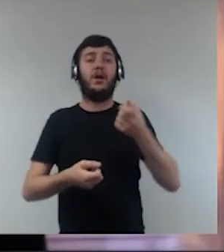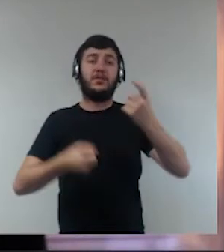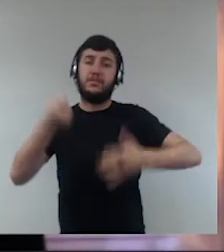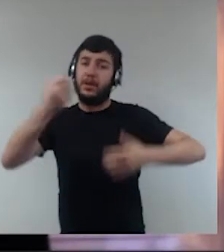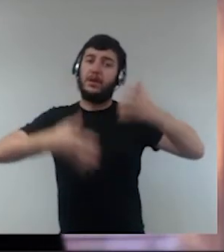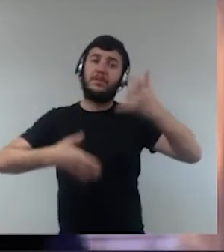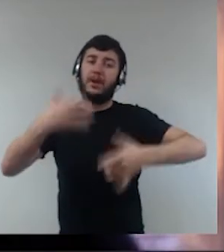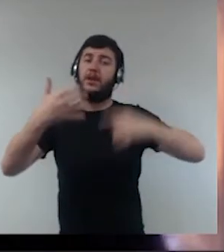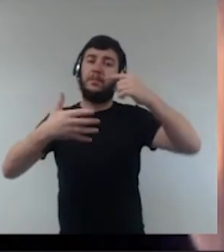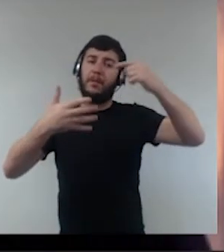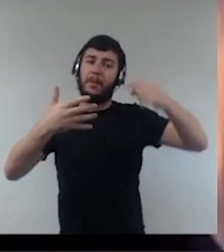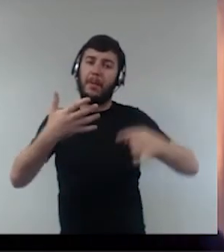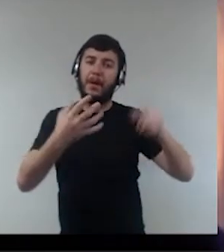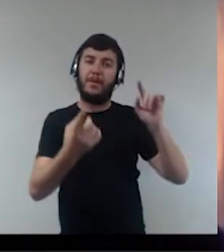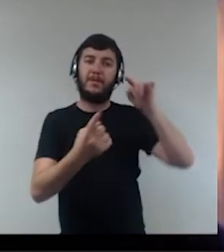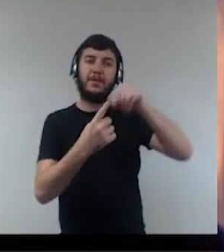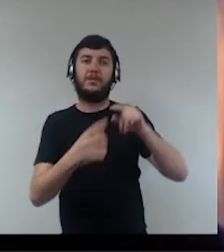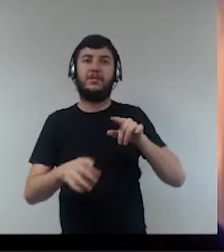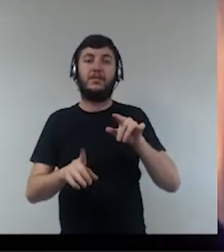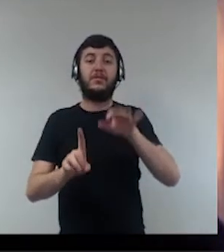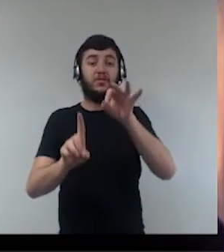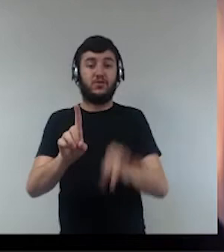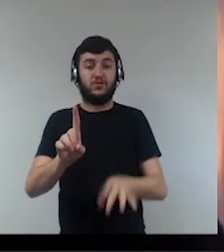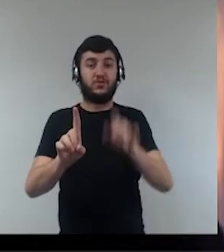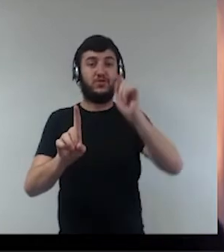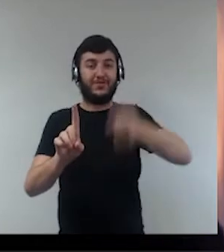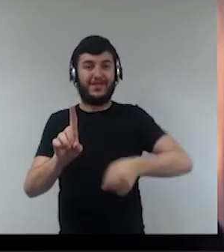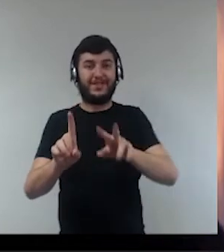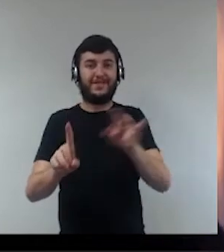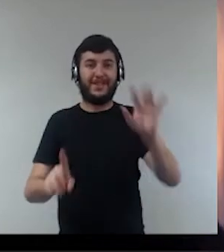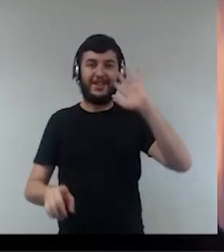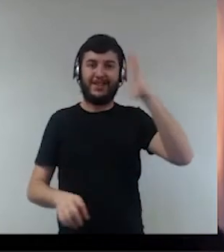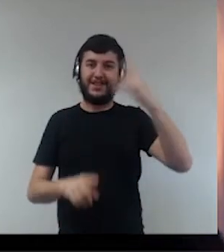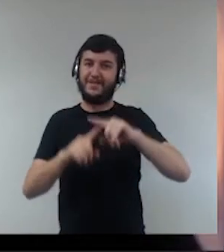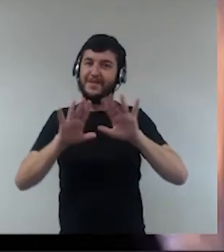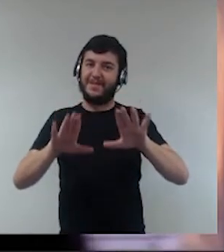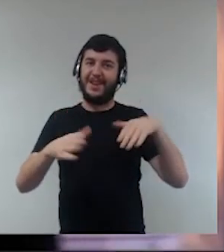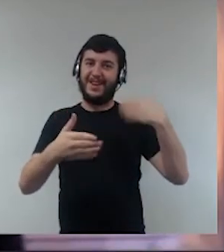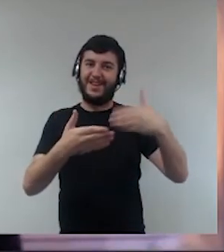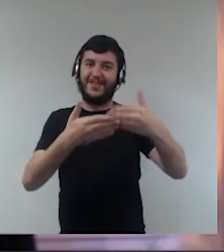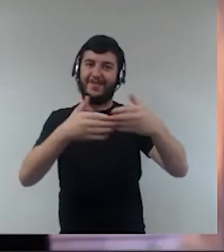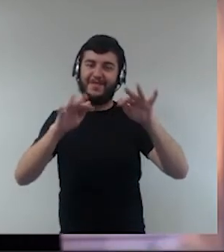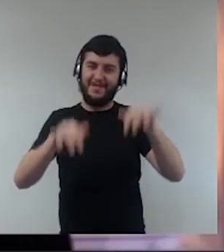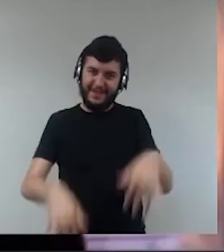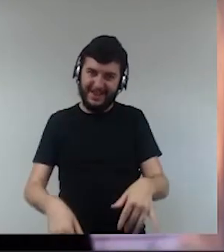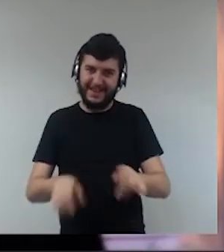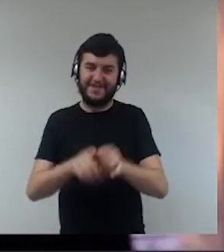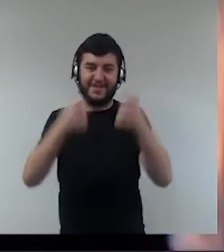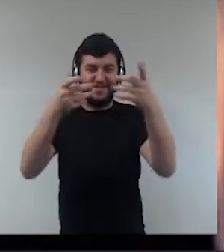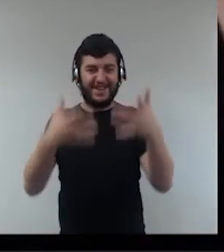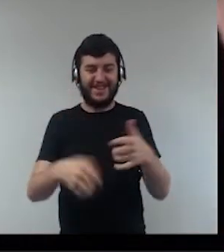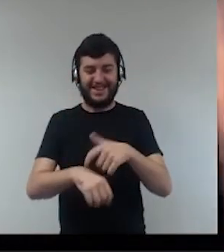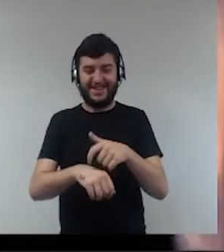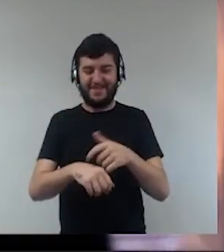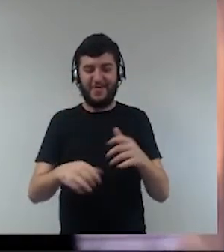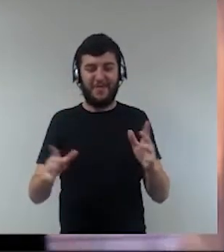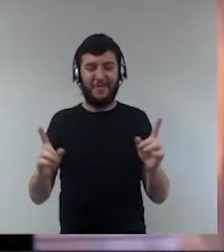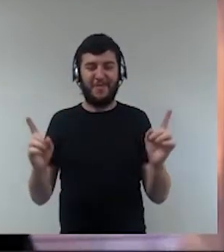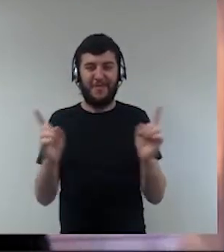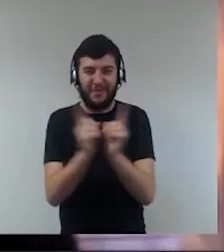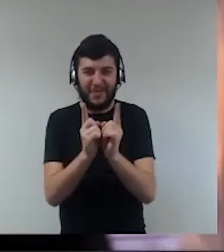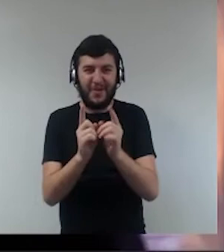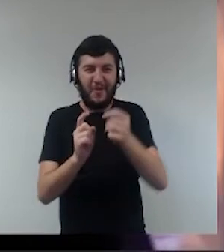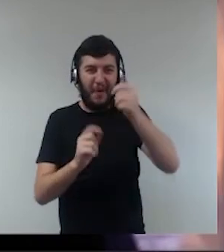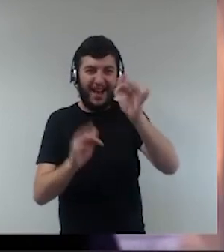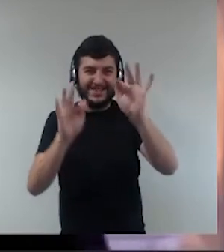o juiz decidir. Enfim, eu já estou me encaminhando para o final, já vim aqui que eu já estou com o meu tempo quase esgotado, mas eu quero dizer isso, que